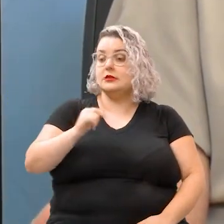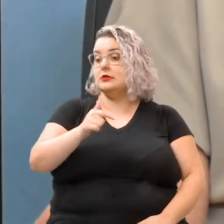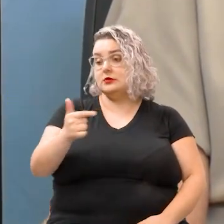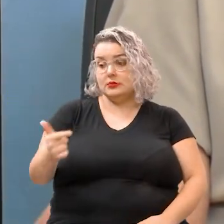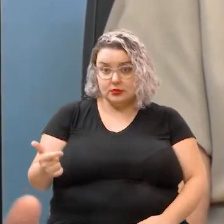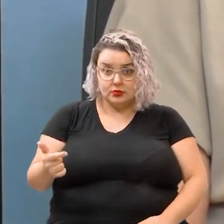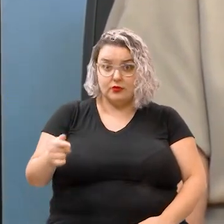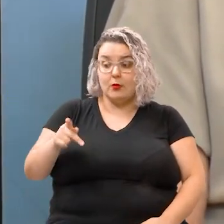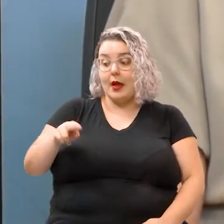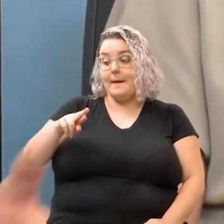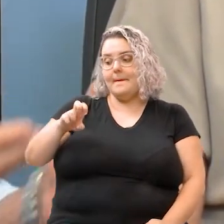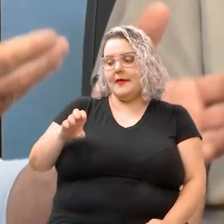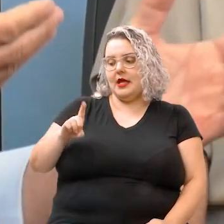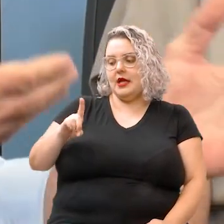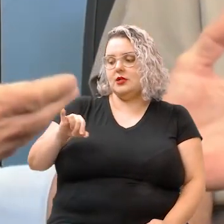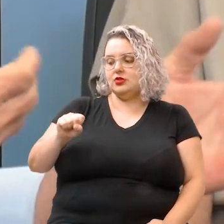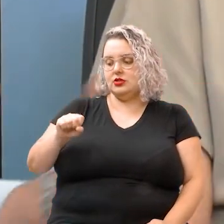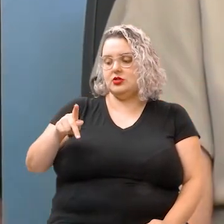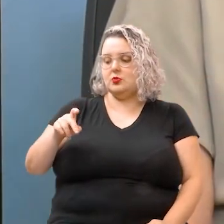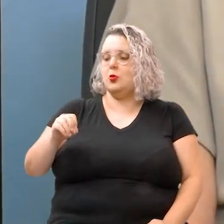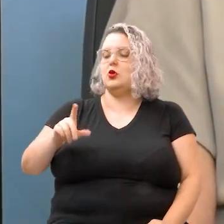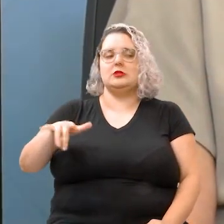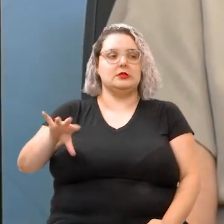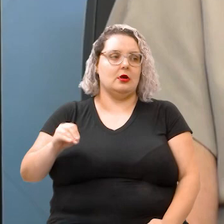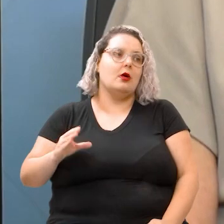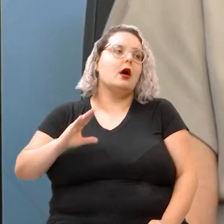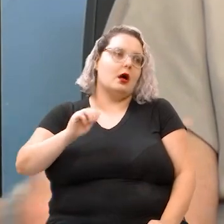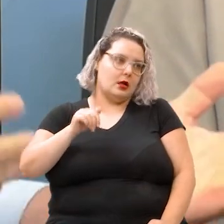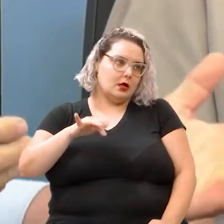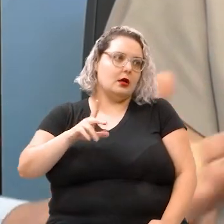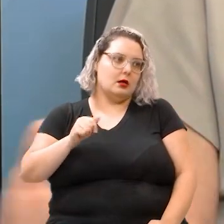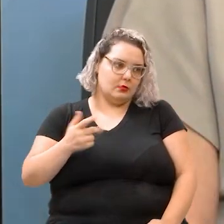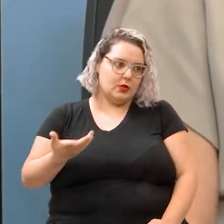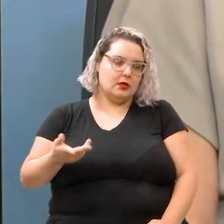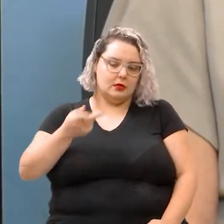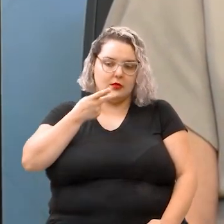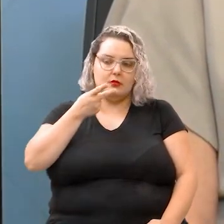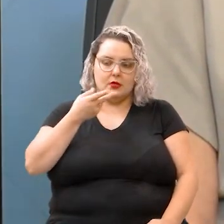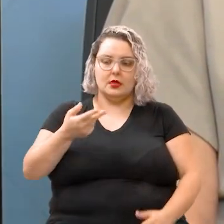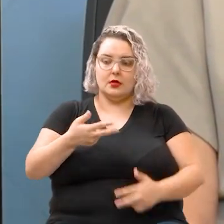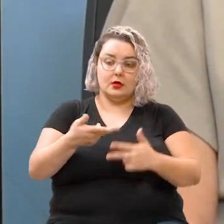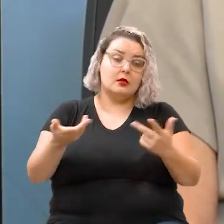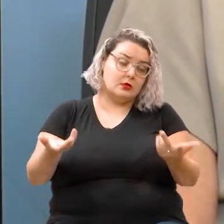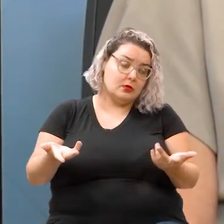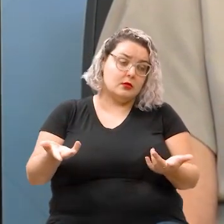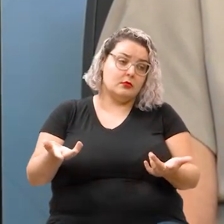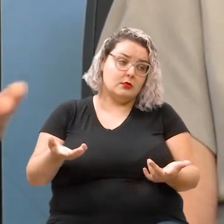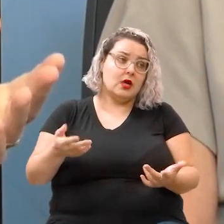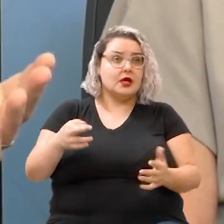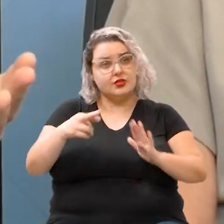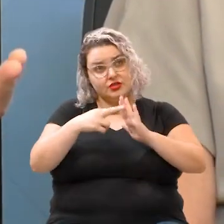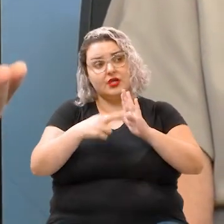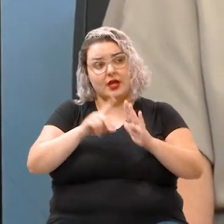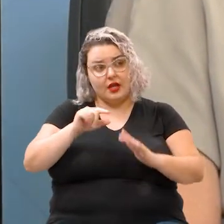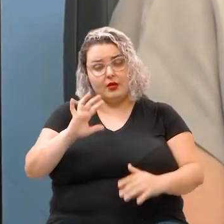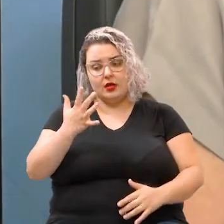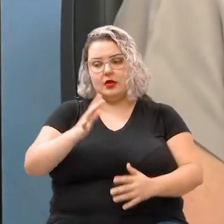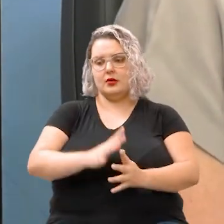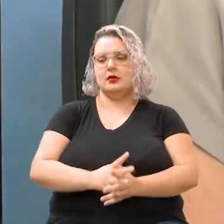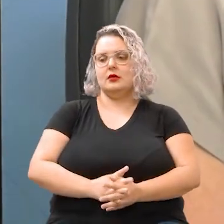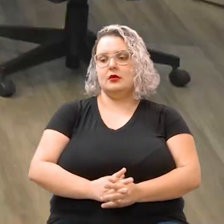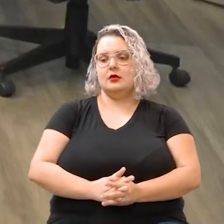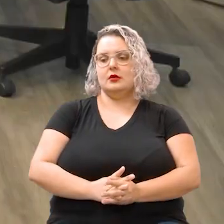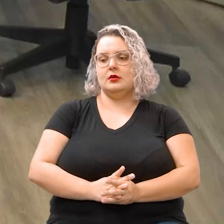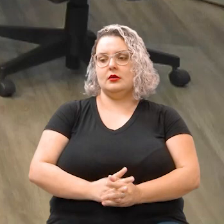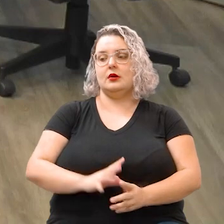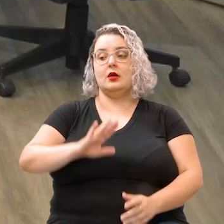uma predisposição, né? A Camila pode, né, e deve falar alguma coisa, mas, via de regra, é isso que acontece.